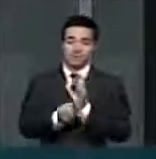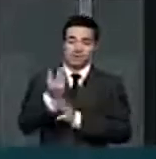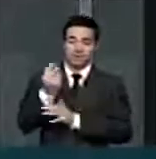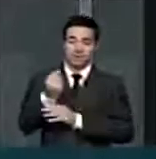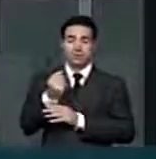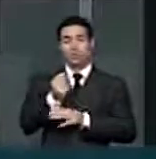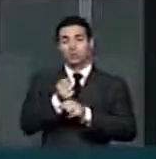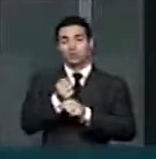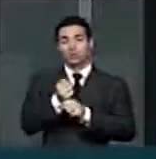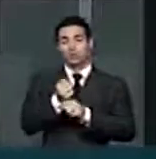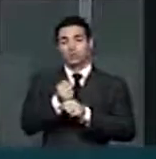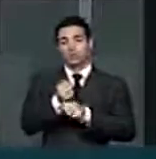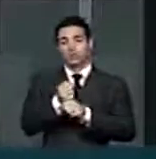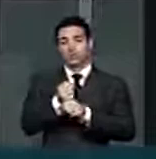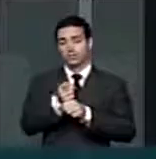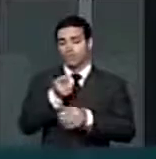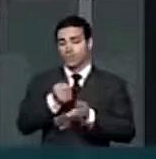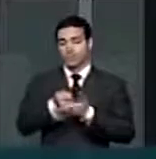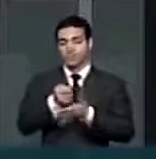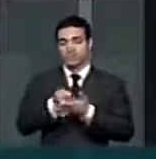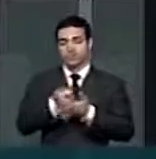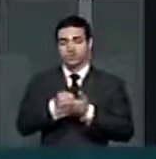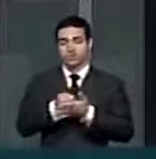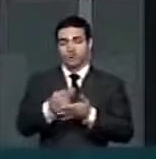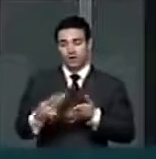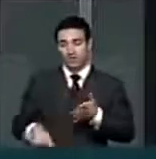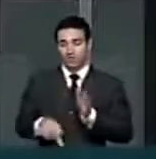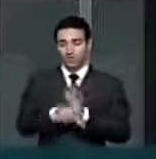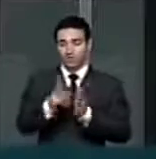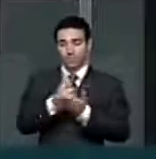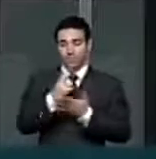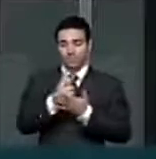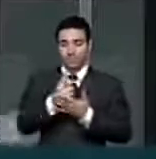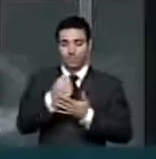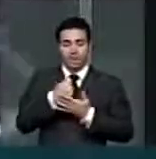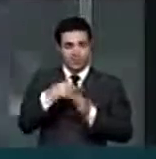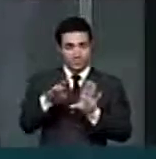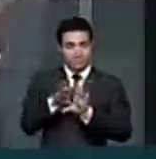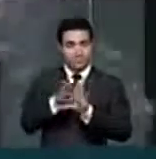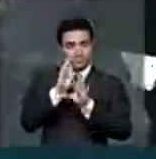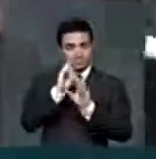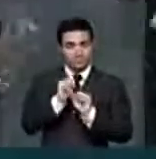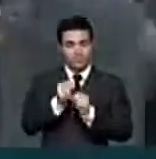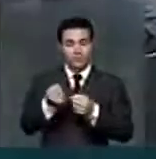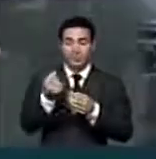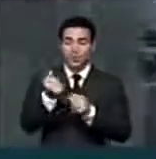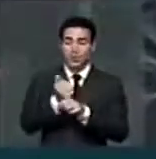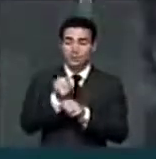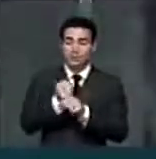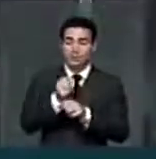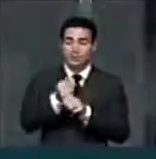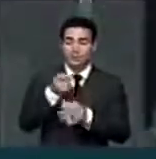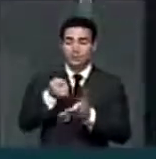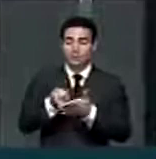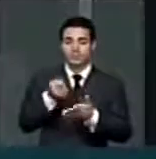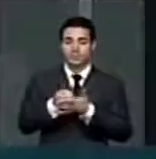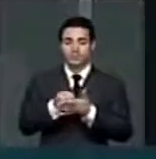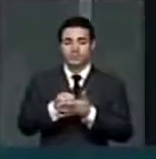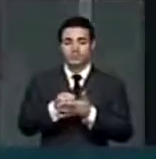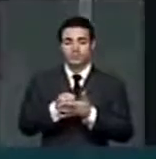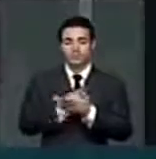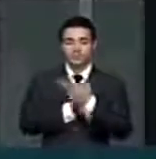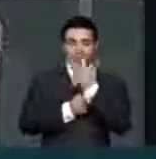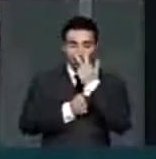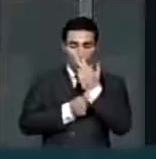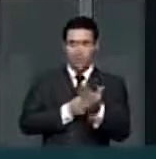o orçamento impositivo aqui na casa. Eu sou um defensor do orçamento impositivo. Eu acho